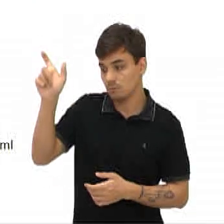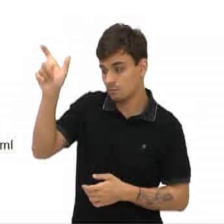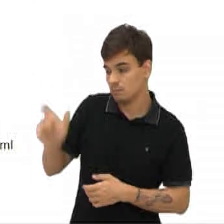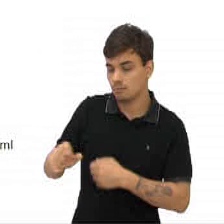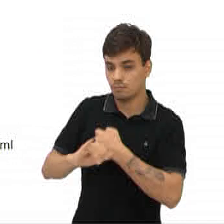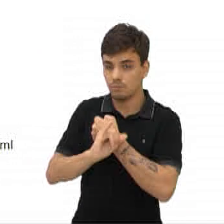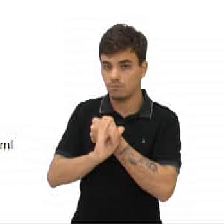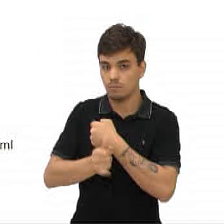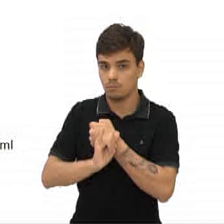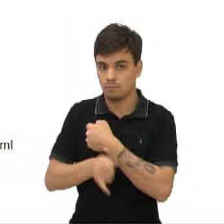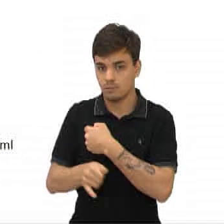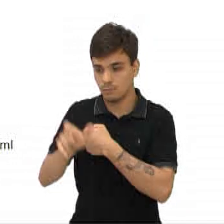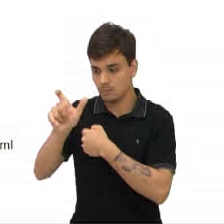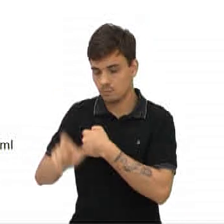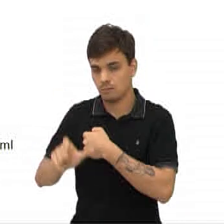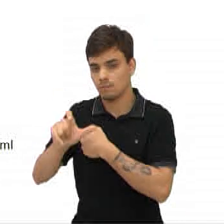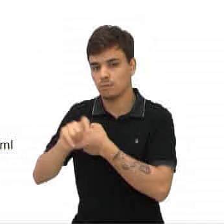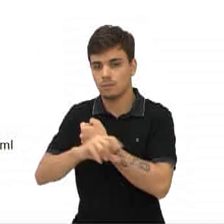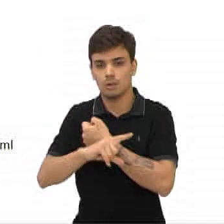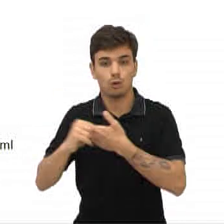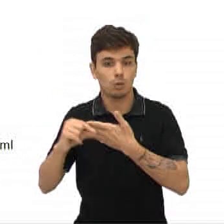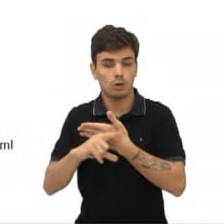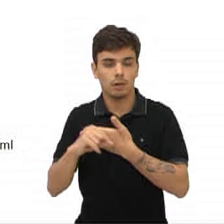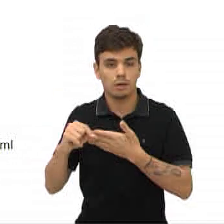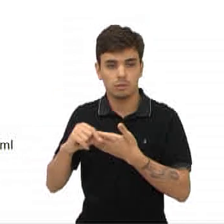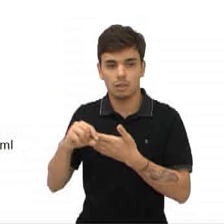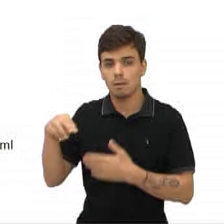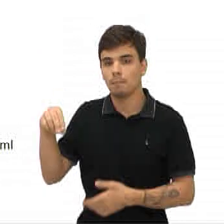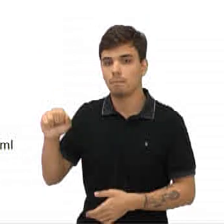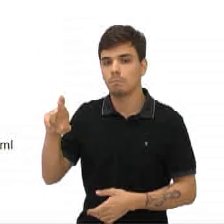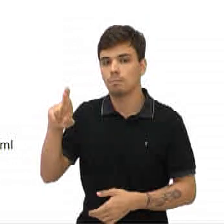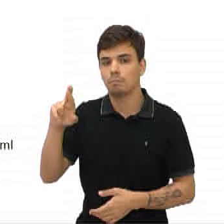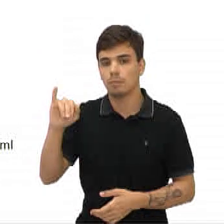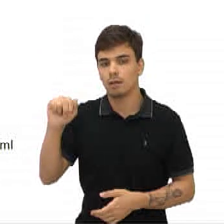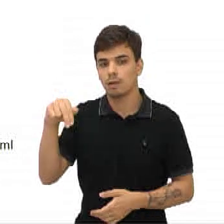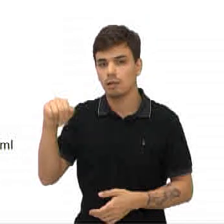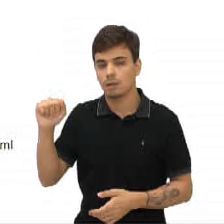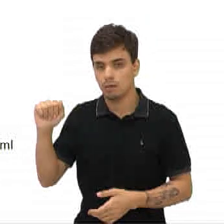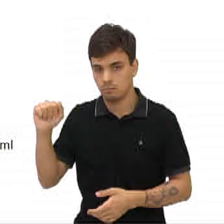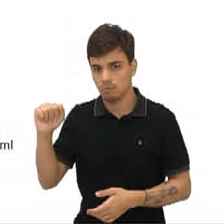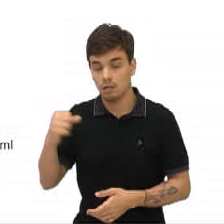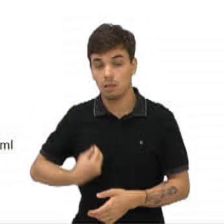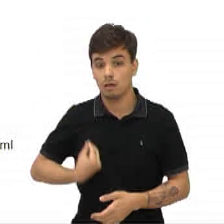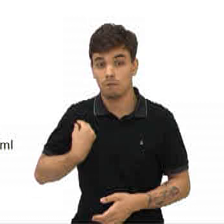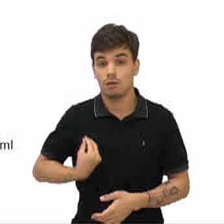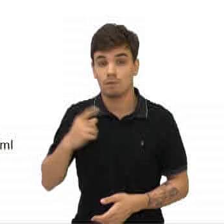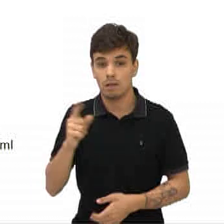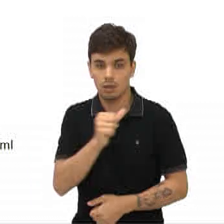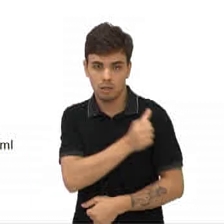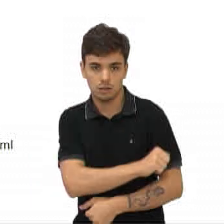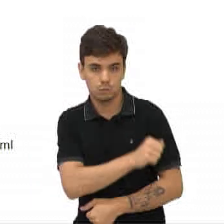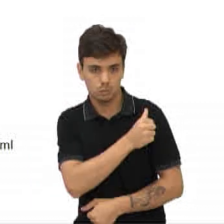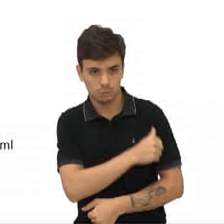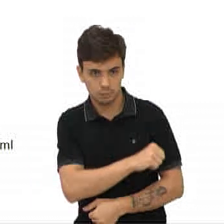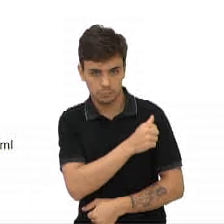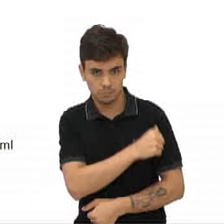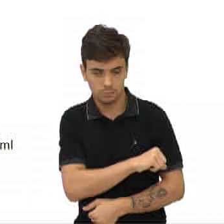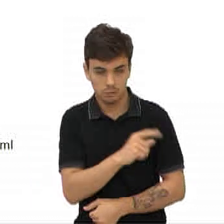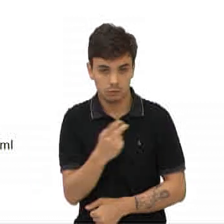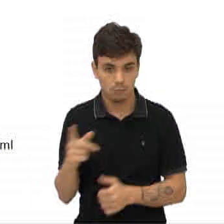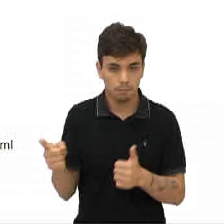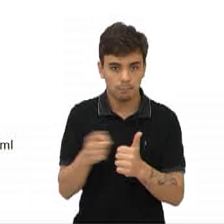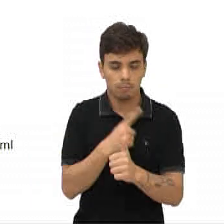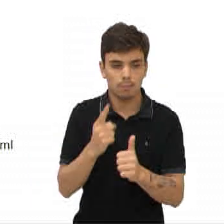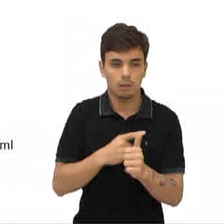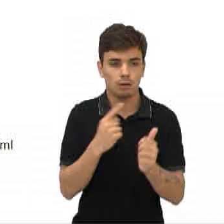nossa maravilhosa de hoje, é a Marina Colasanti, tá? Ela vive na cidade do Rio de Janeiro, o seu